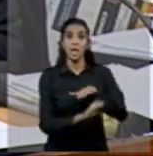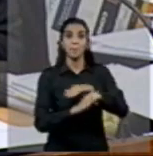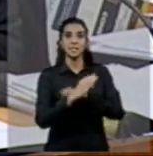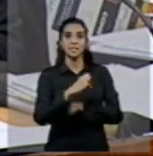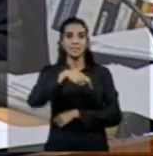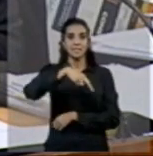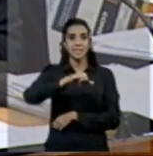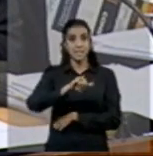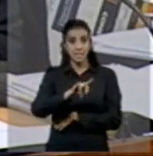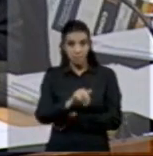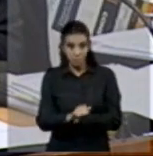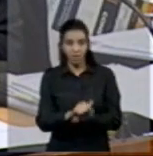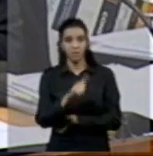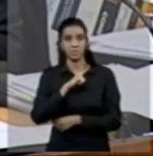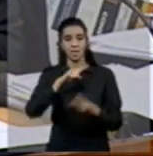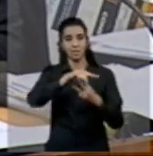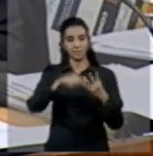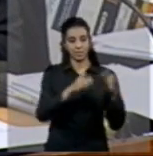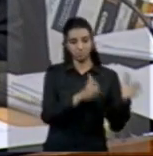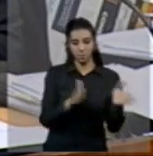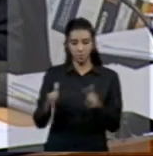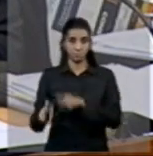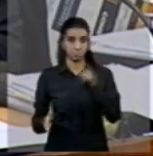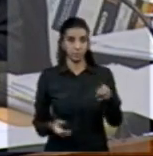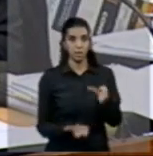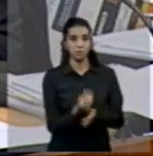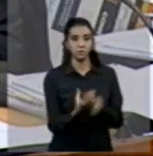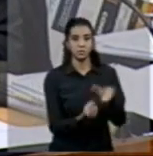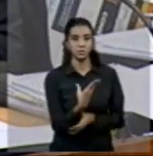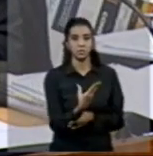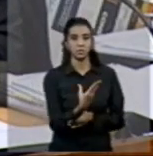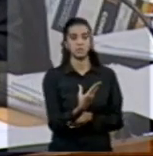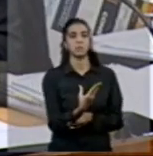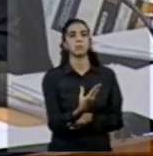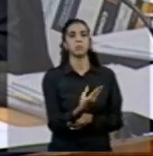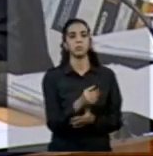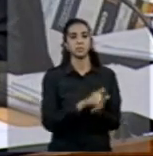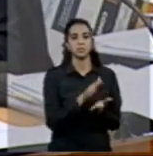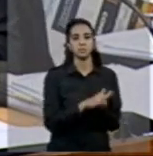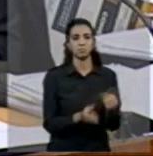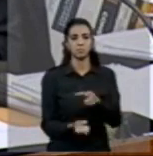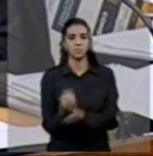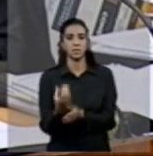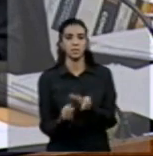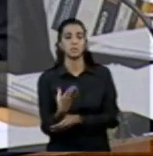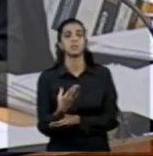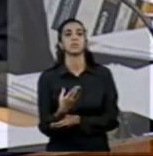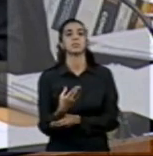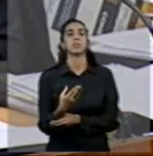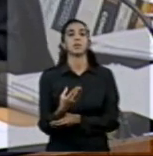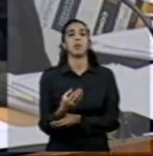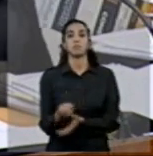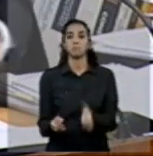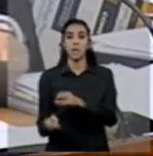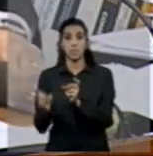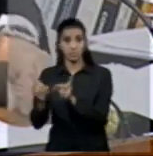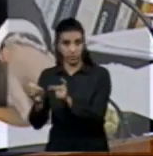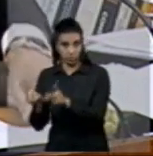três o seu fluxo de produção. Produção de mudas, processo de produção e expedição de